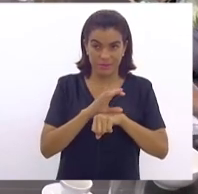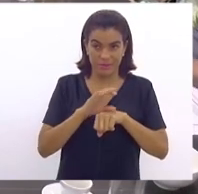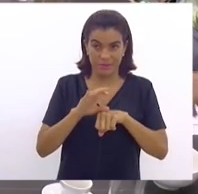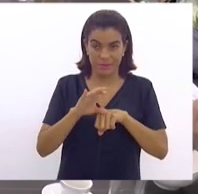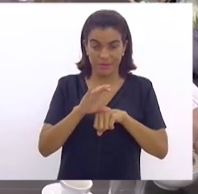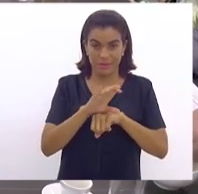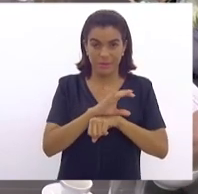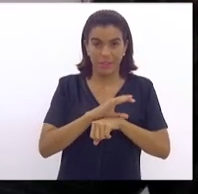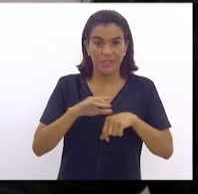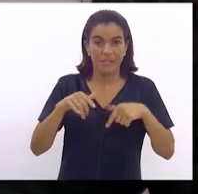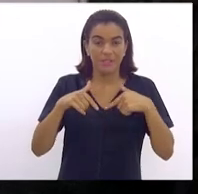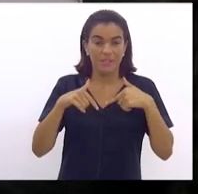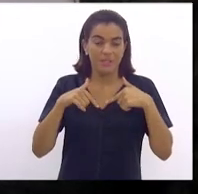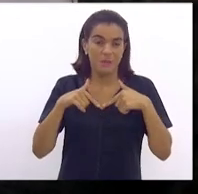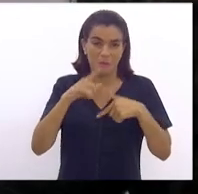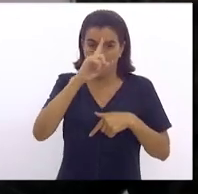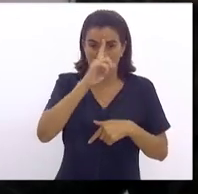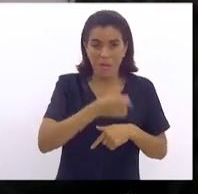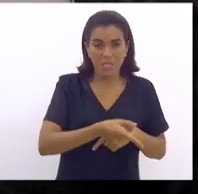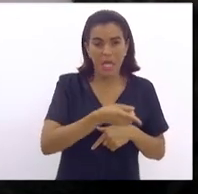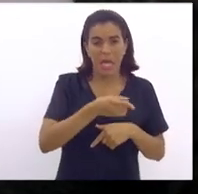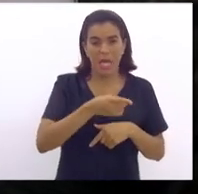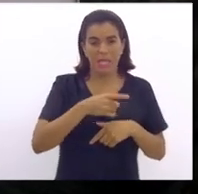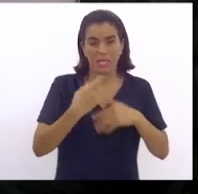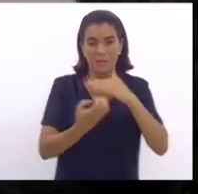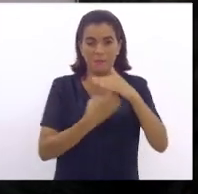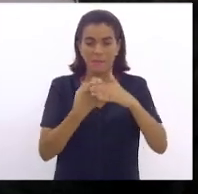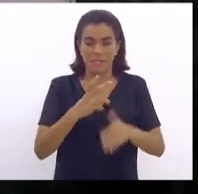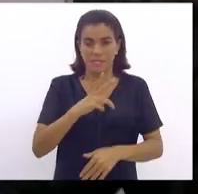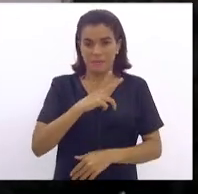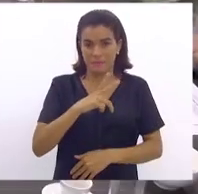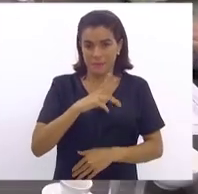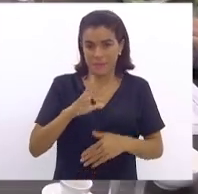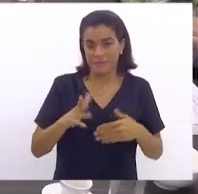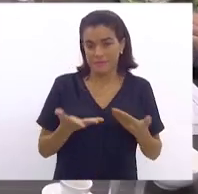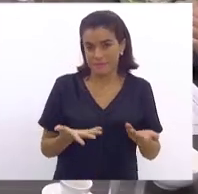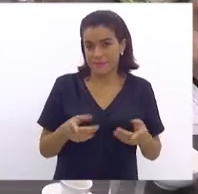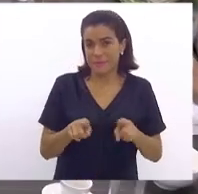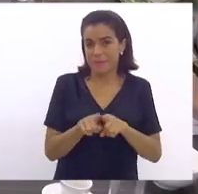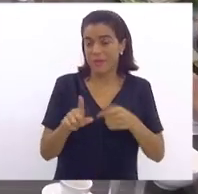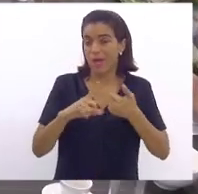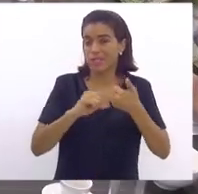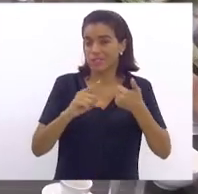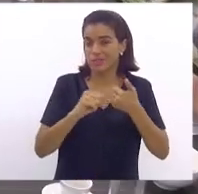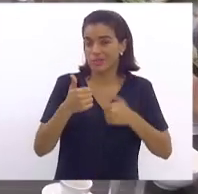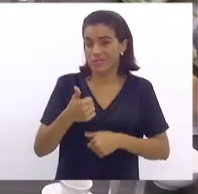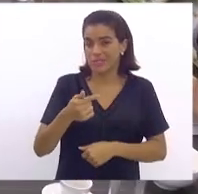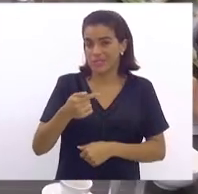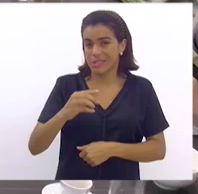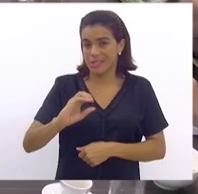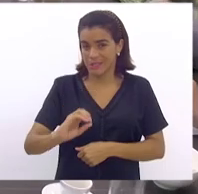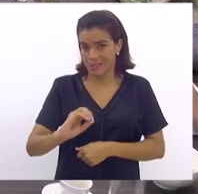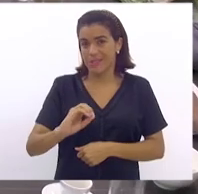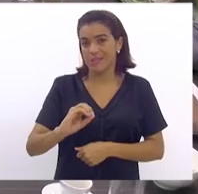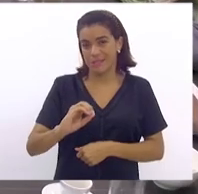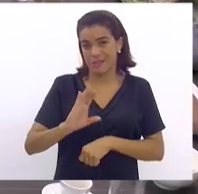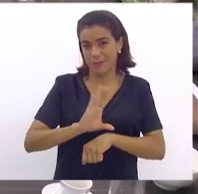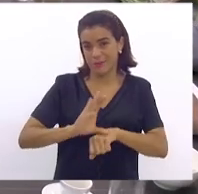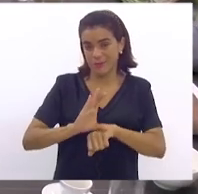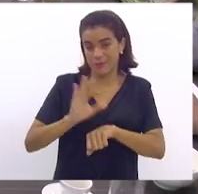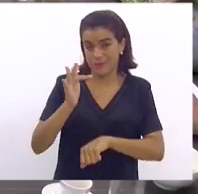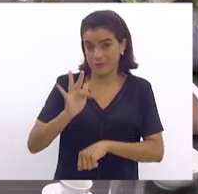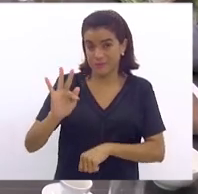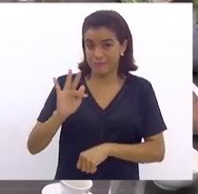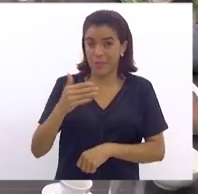ingerência na iniciativa privada, no artigo, em confronto com o artigo 170 da Constituição Federal. Mas já querendo